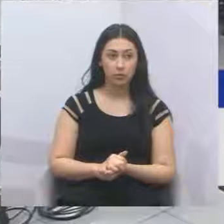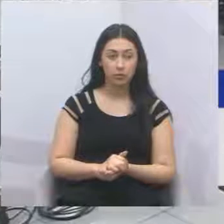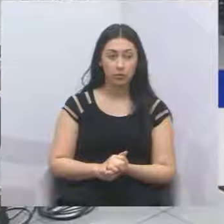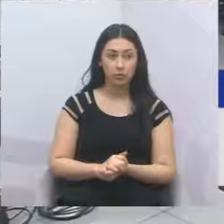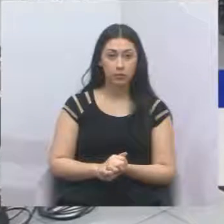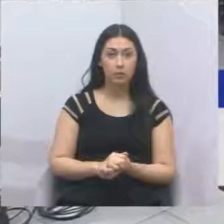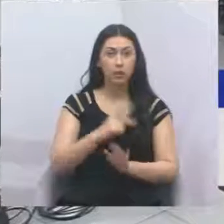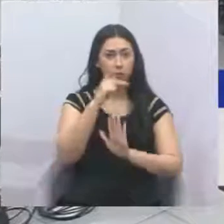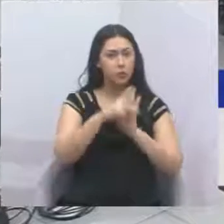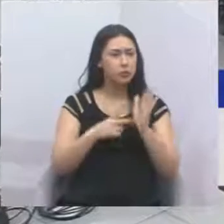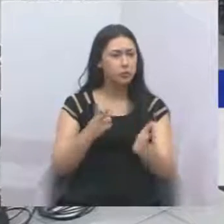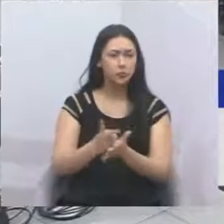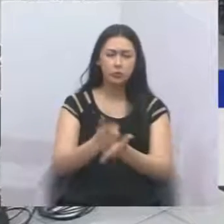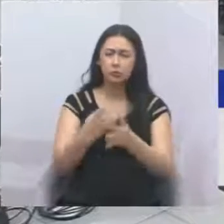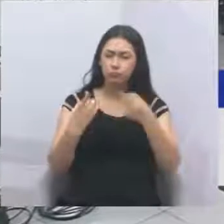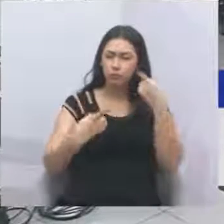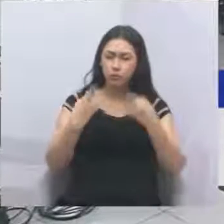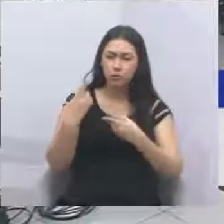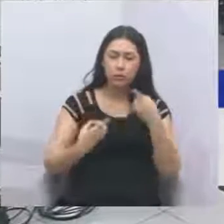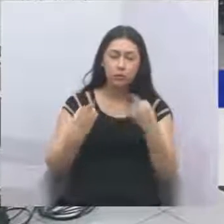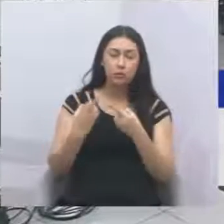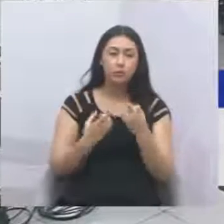O projeto continua em discussão.